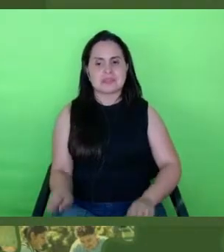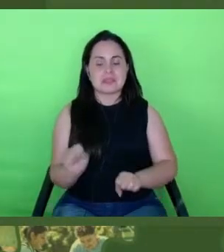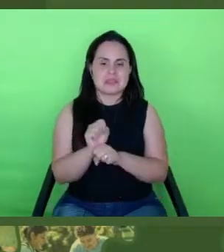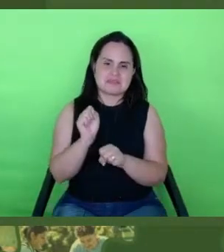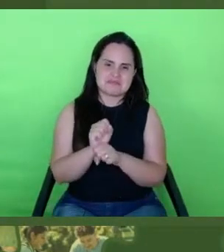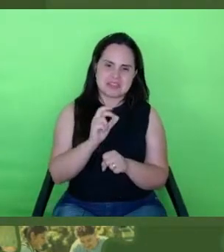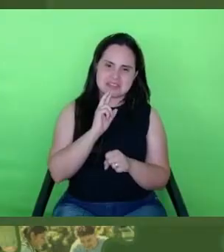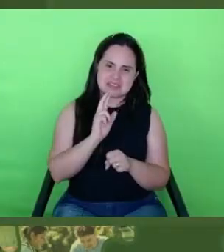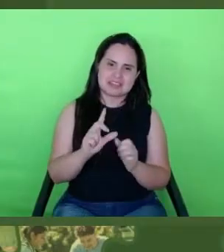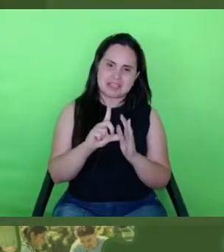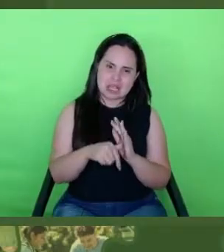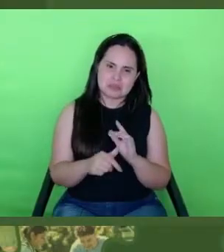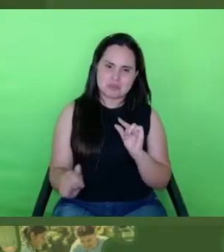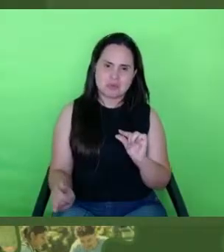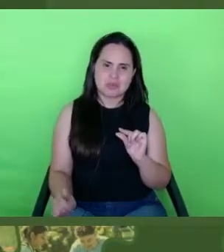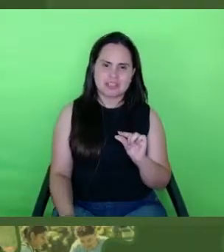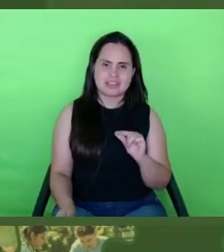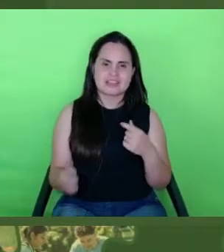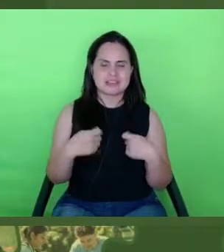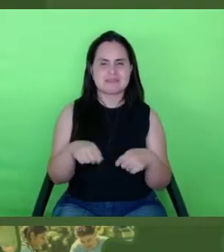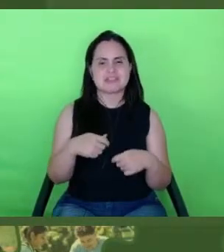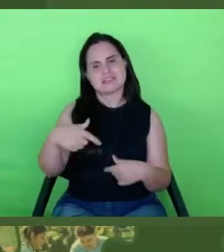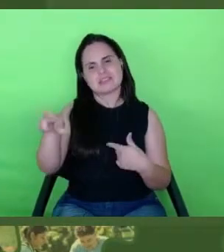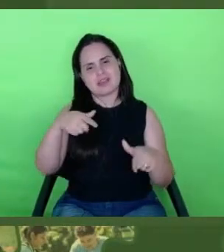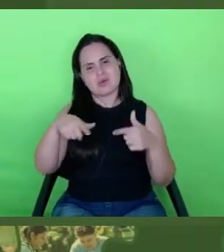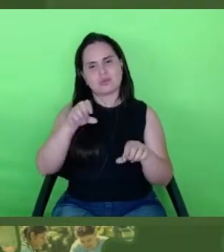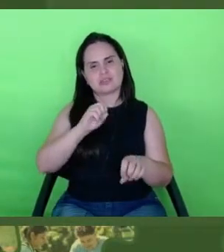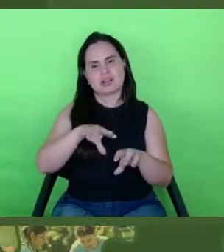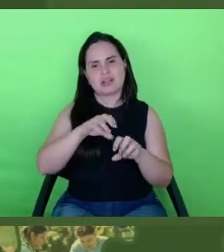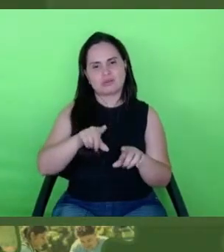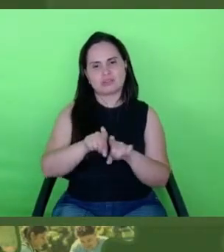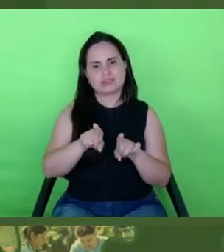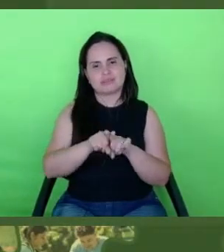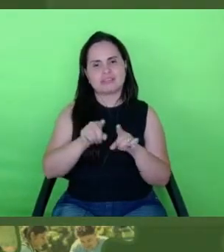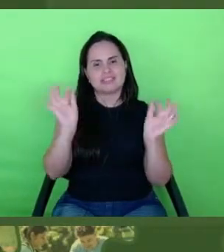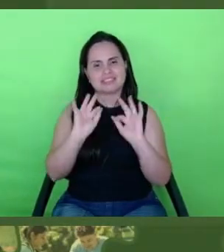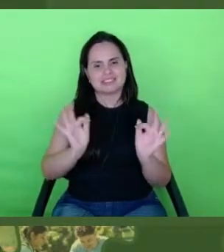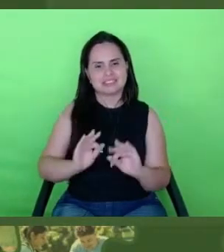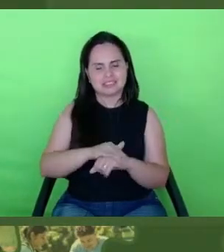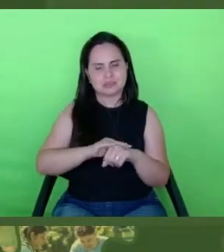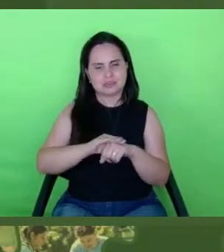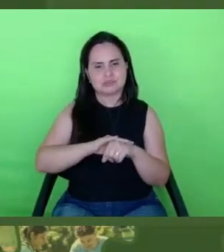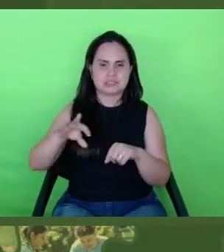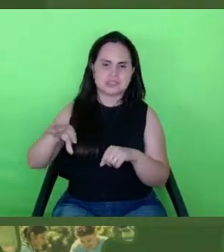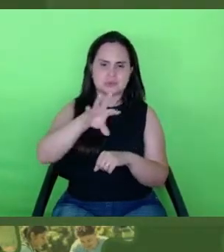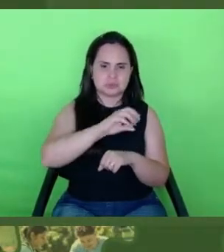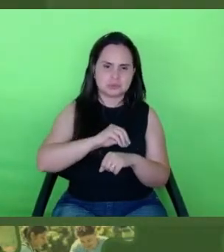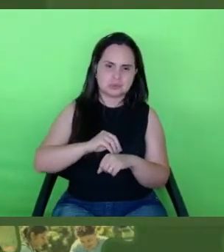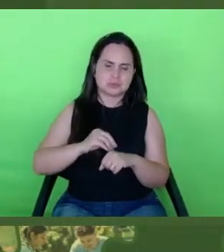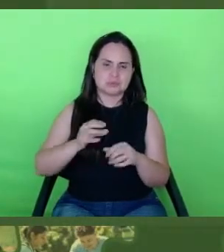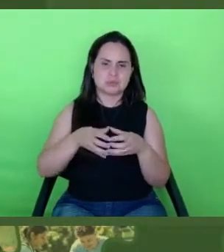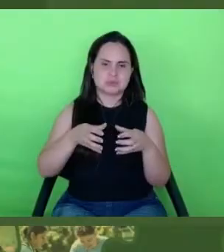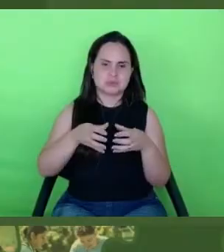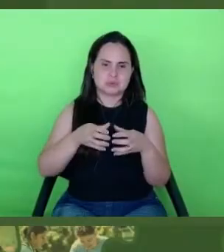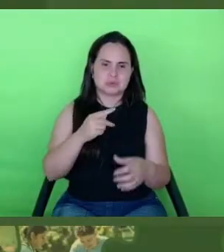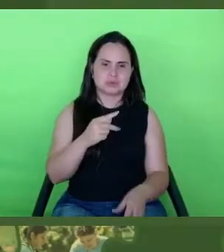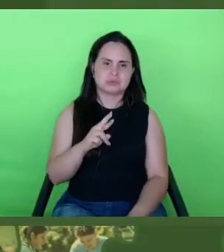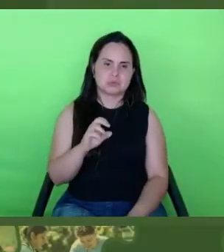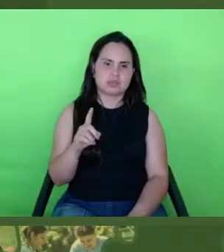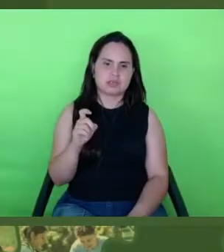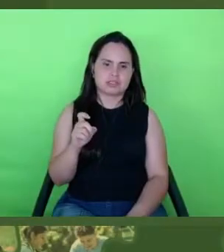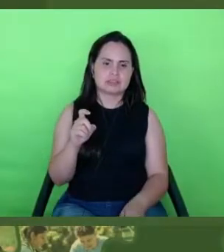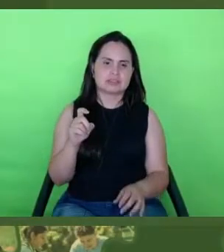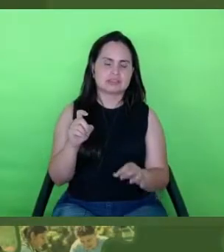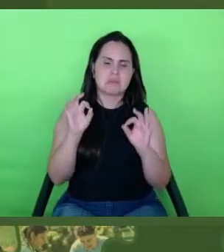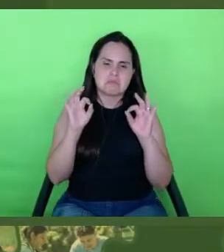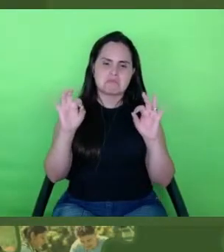pouquinho do tempo, né? Que o povo tem que pegar outras aulas agora. Mas foi uma alegria conversar com todo mundo, estar com essa equipe da ProEx aí, que é nota